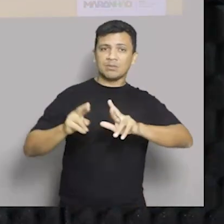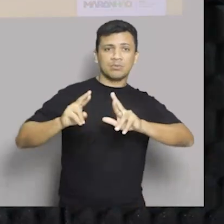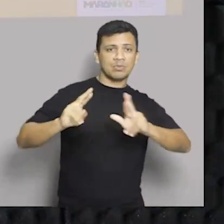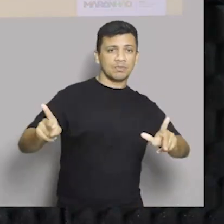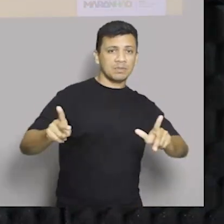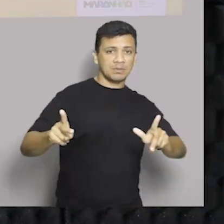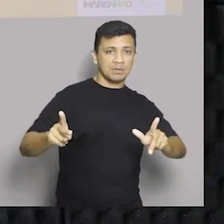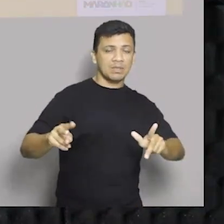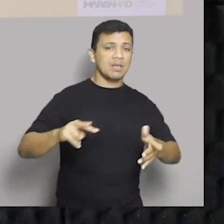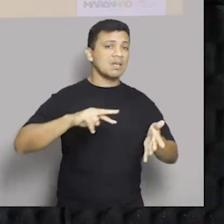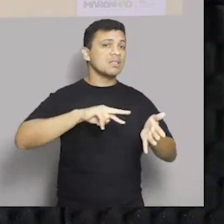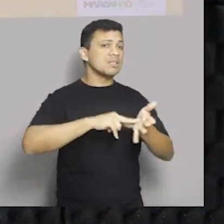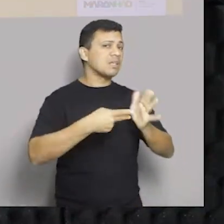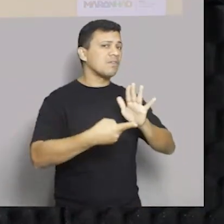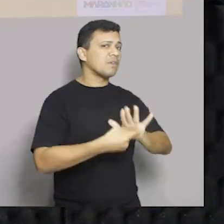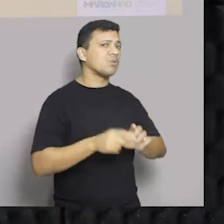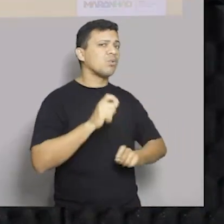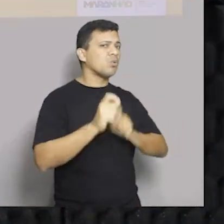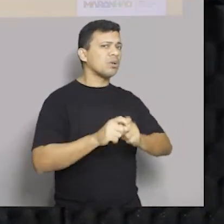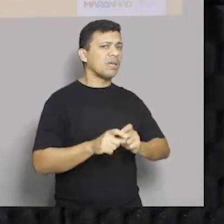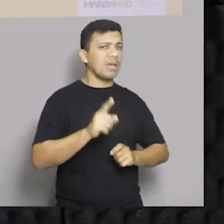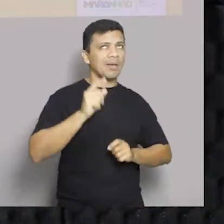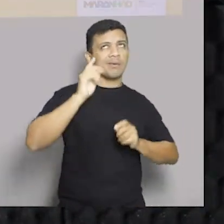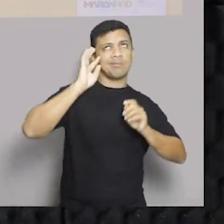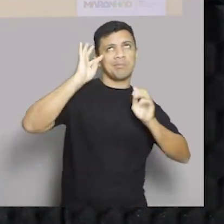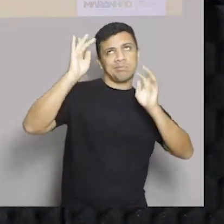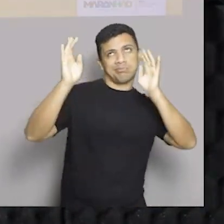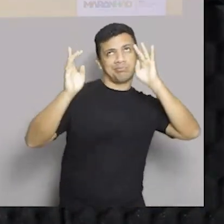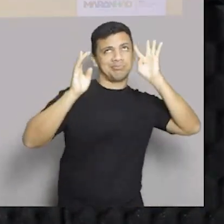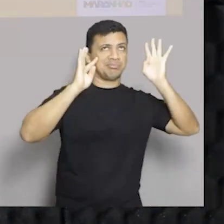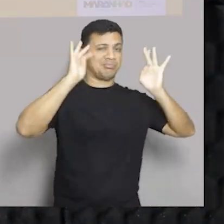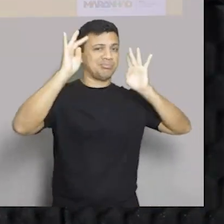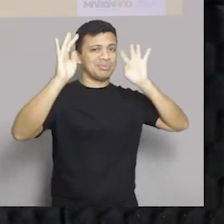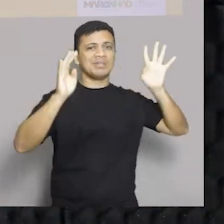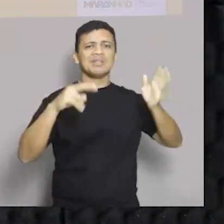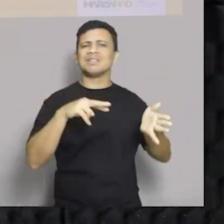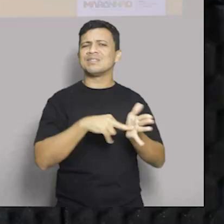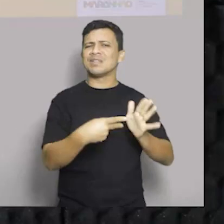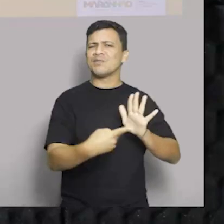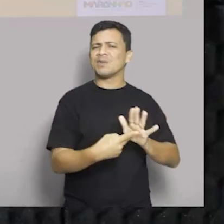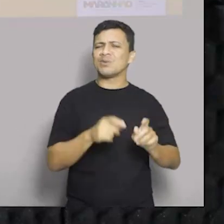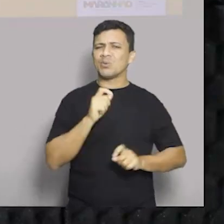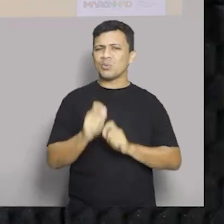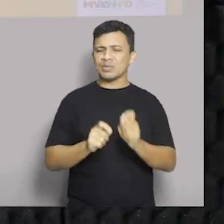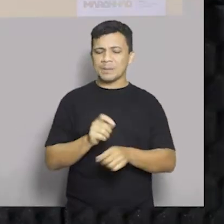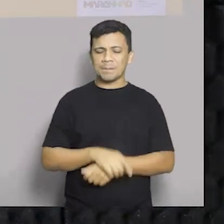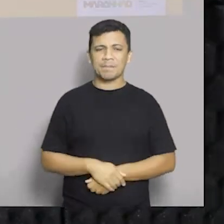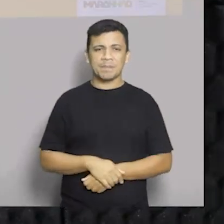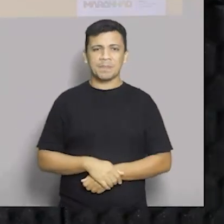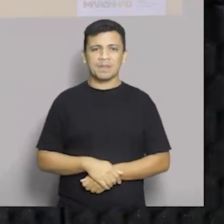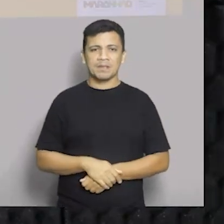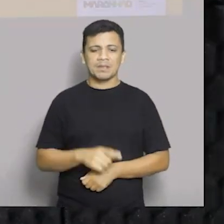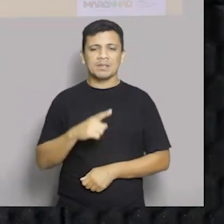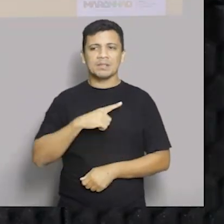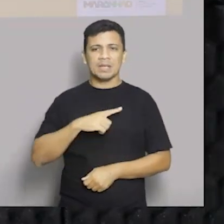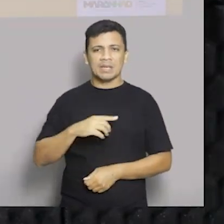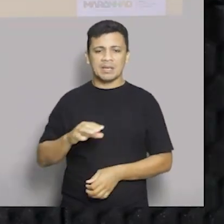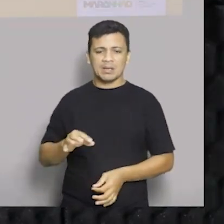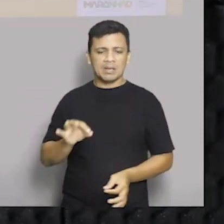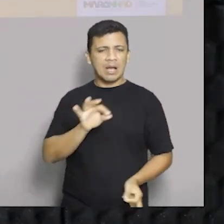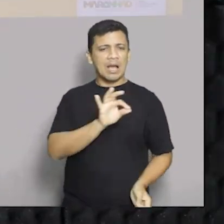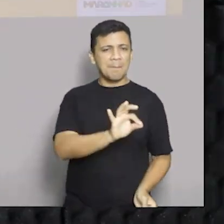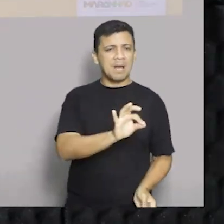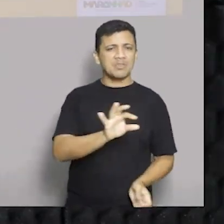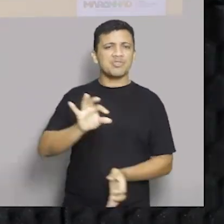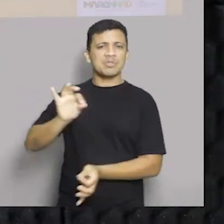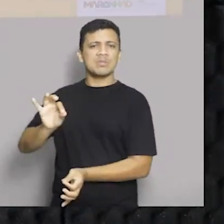Halloween costume é a fantasia de Halloween, bom? O que significa os posters que eles estão segurando,